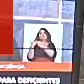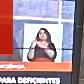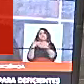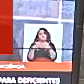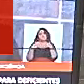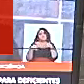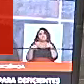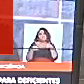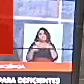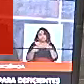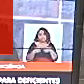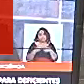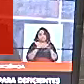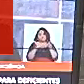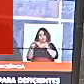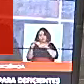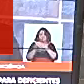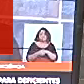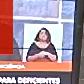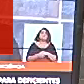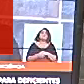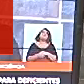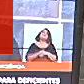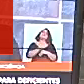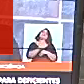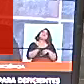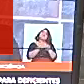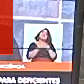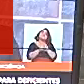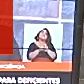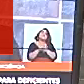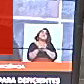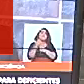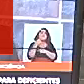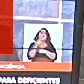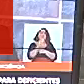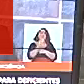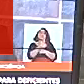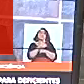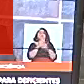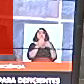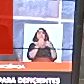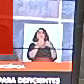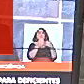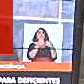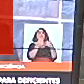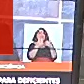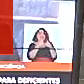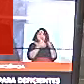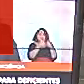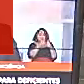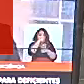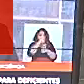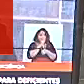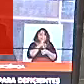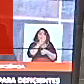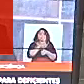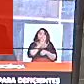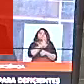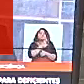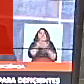subjetividade de só conceder o passe livre no transporte ordinário, nos transportes comuns, né? Isso também fica a cargo